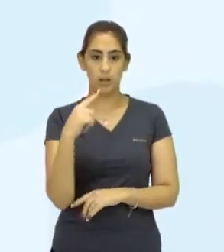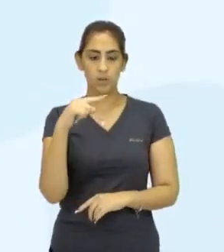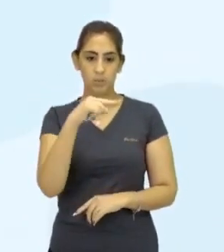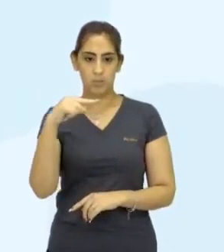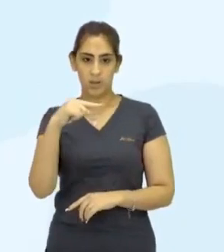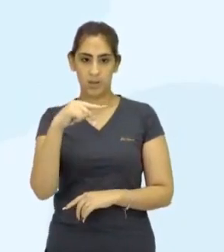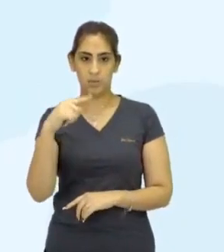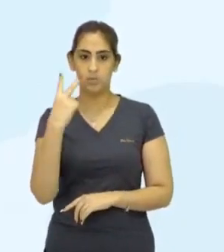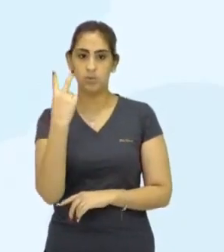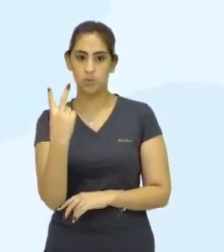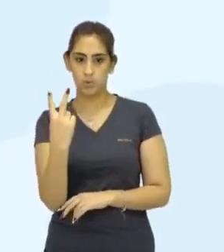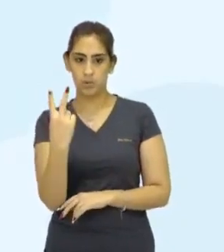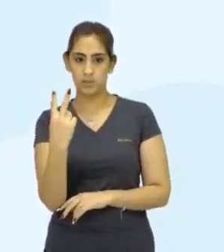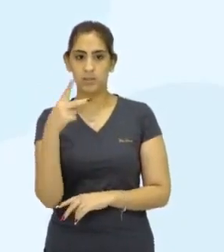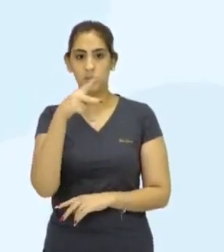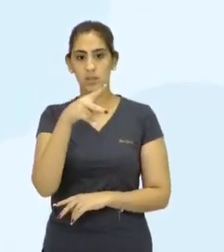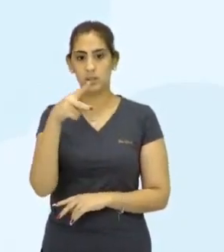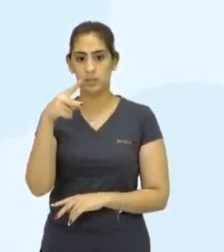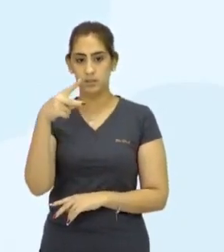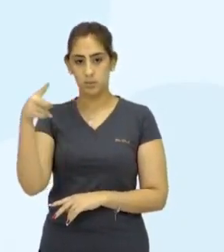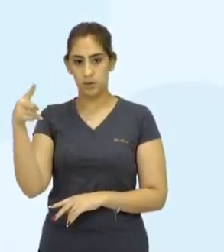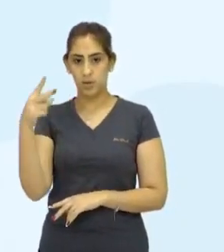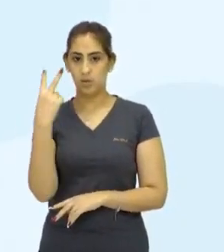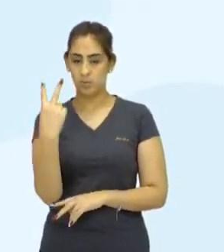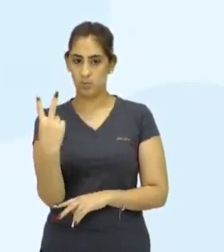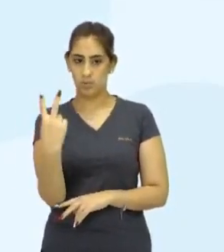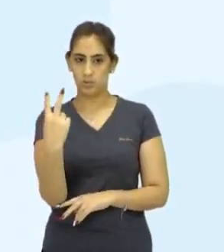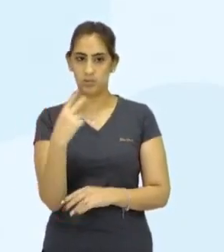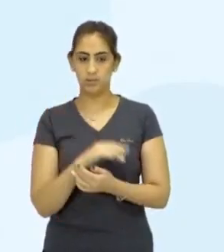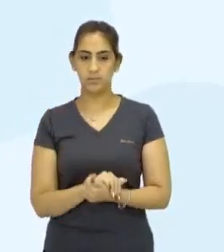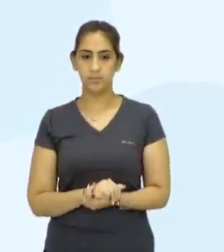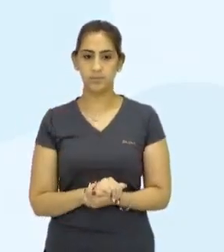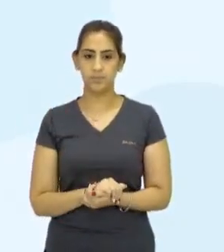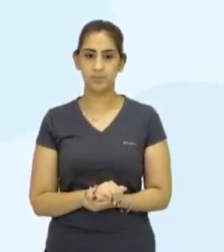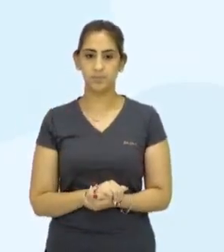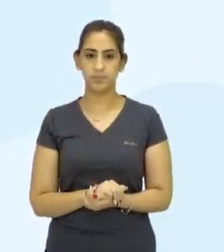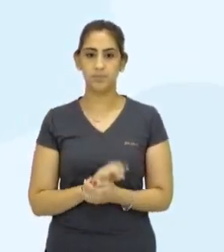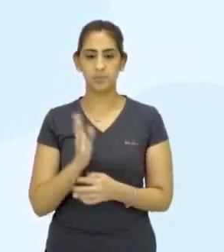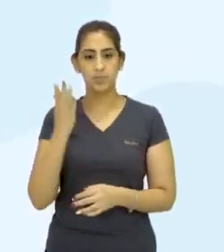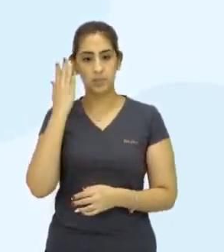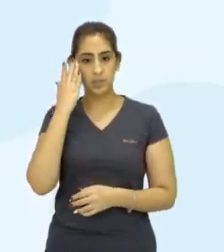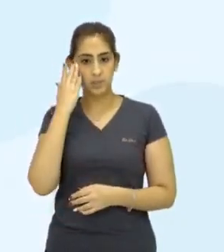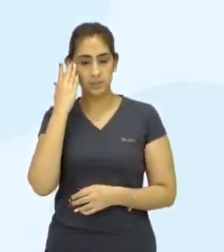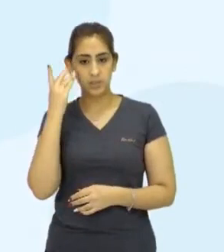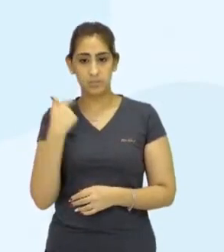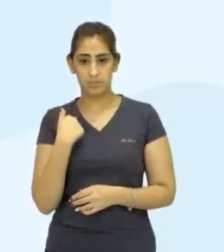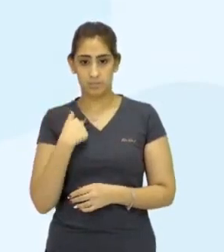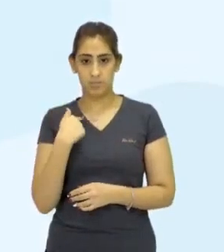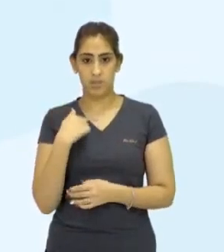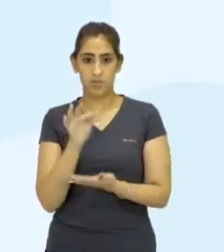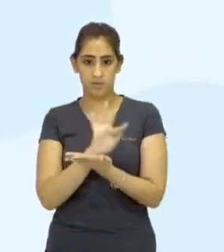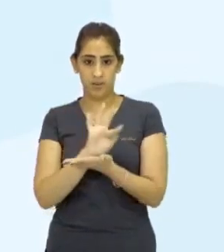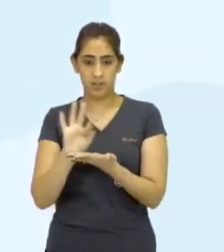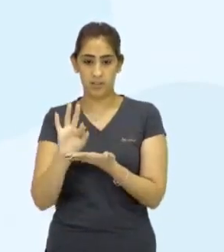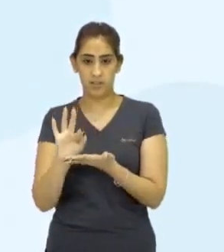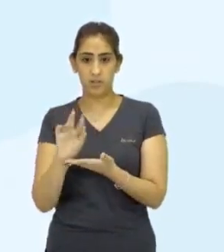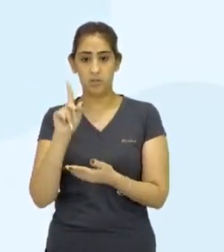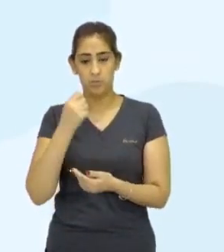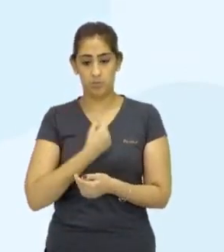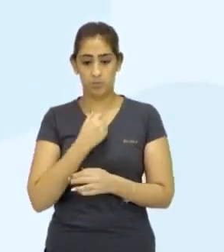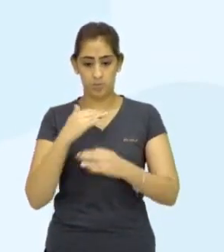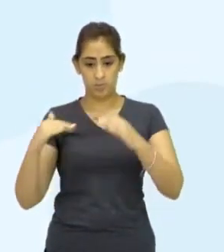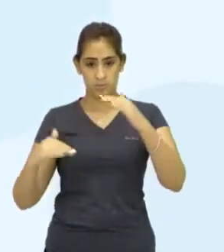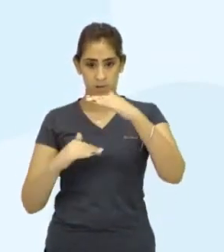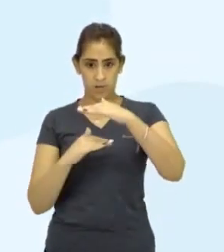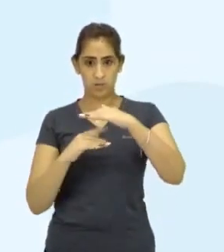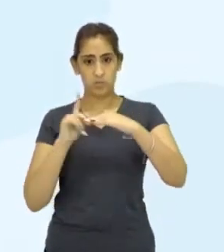2. 4 menos 2, 2. Já sei que lá na minha fração, o número de baixo é o 2. Agora, no y.